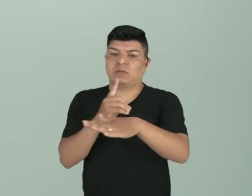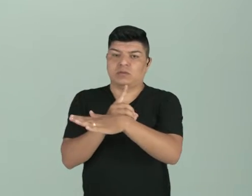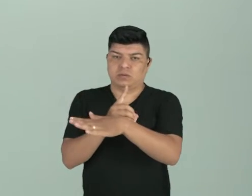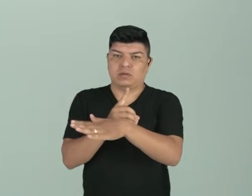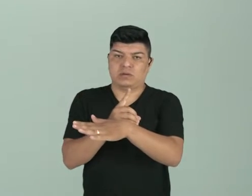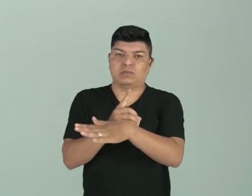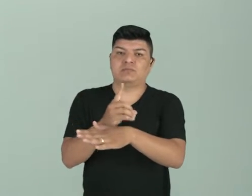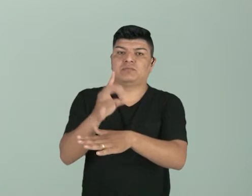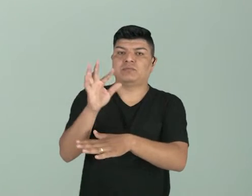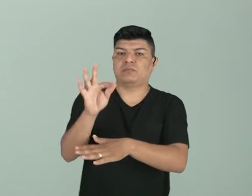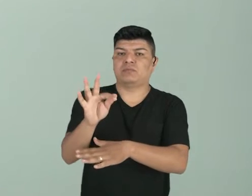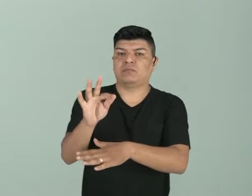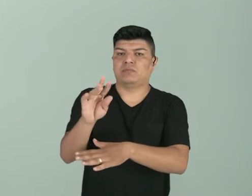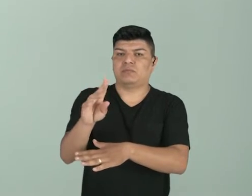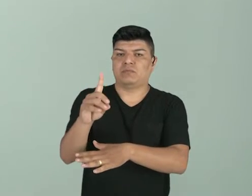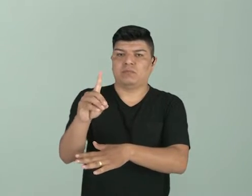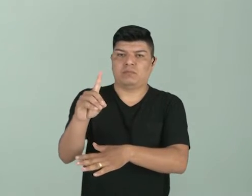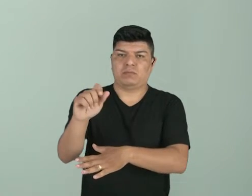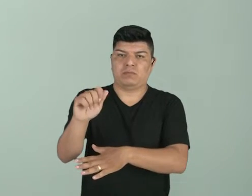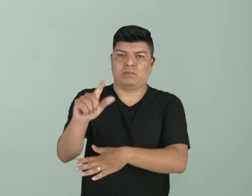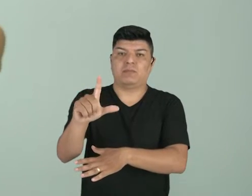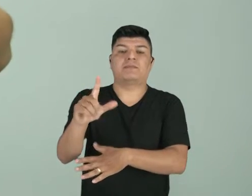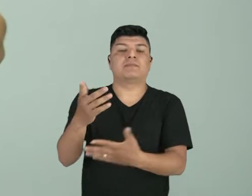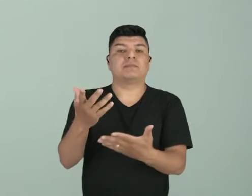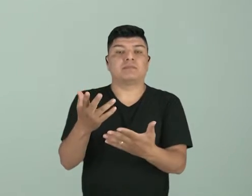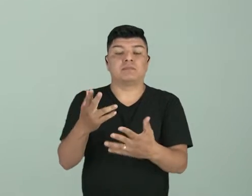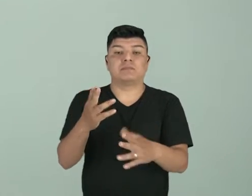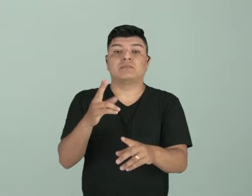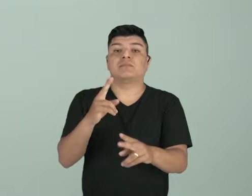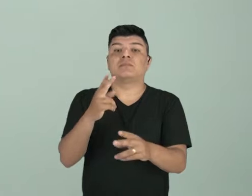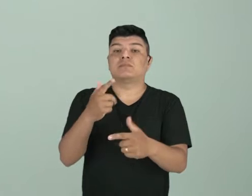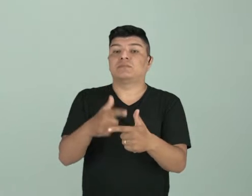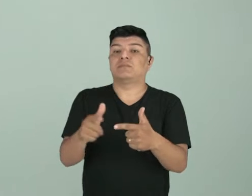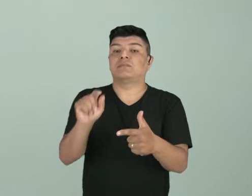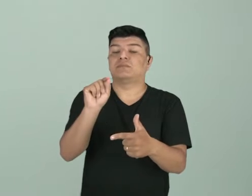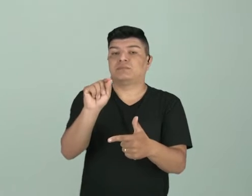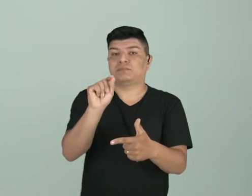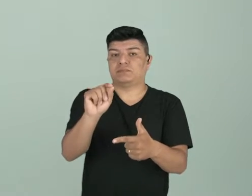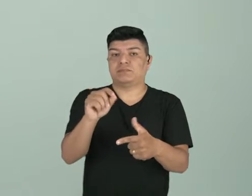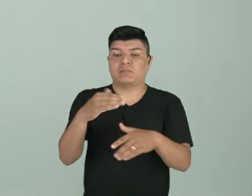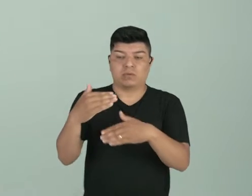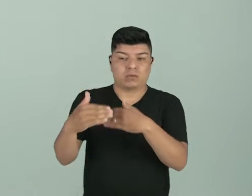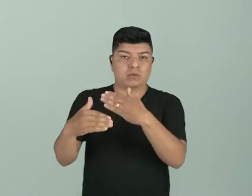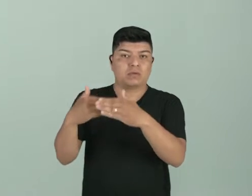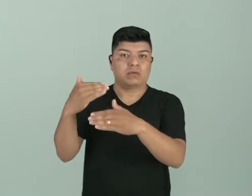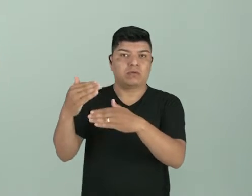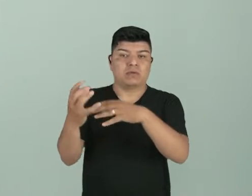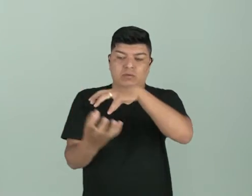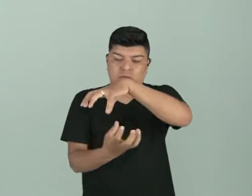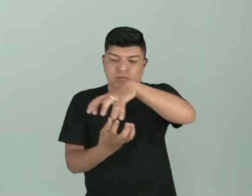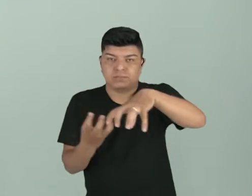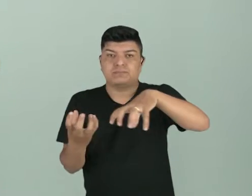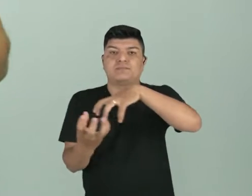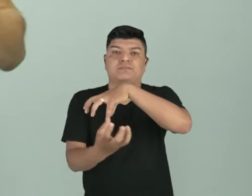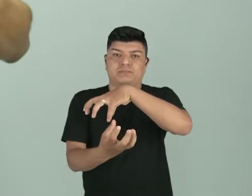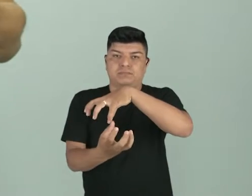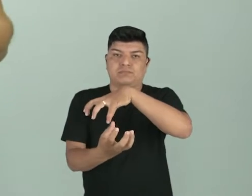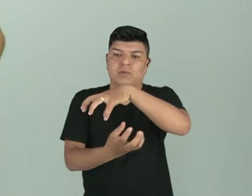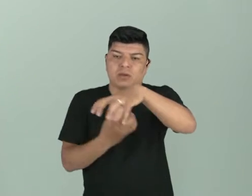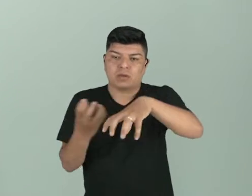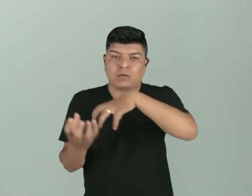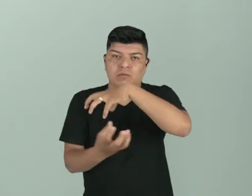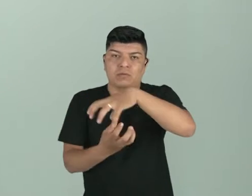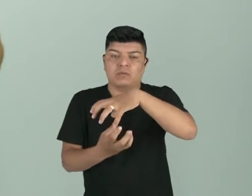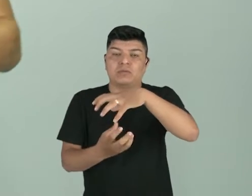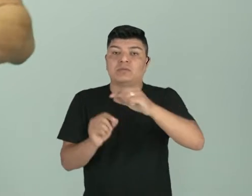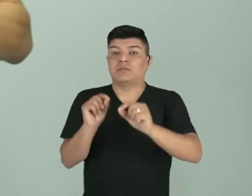feudal. Isso implicou justamente o quê? Na ocorrência de um processo revolucionário.